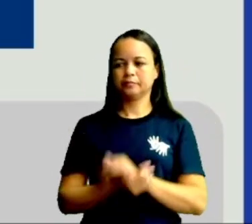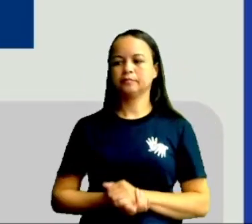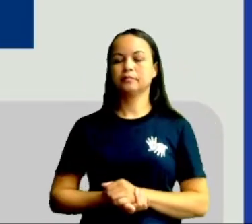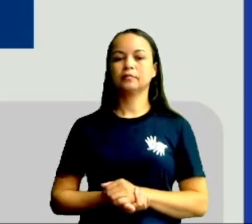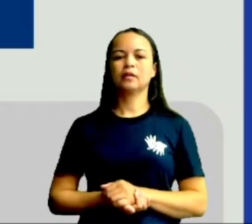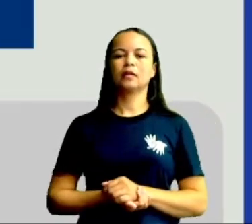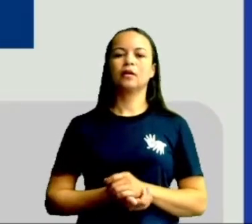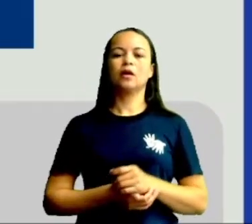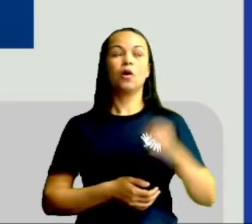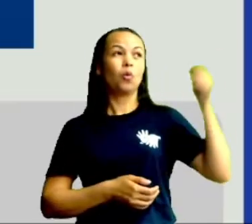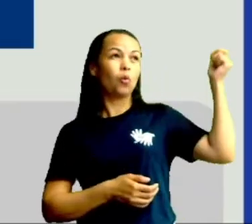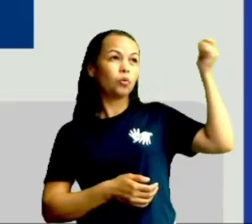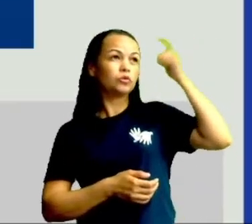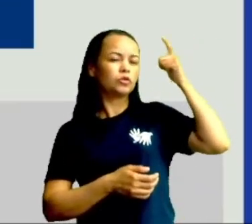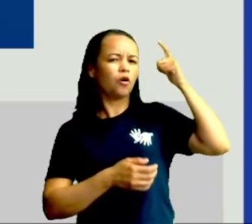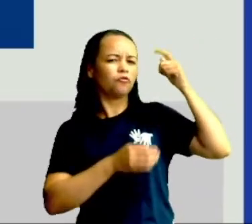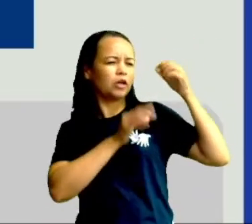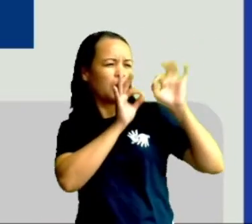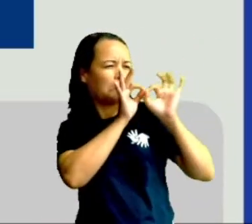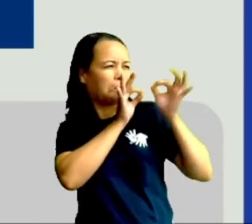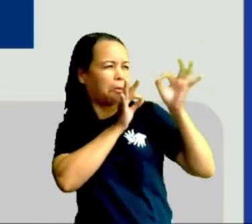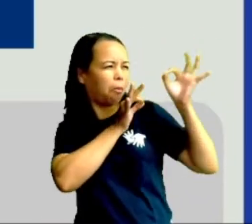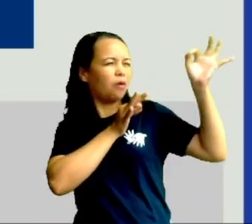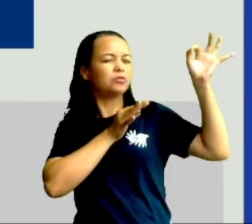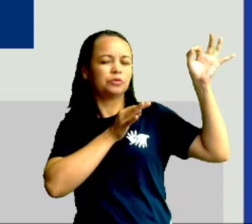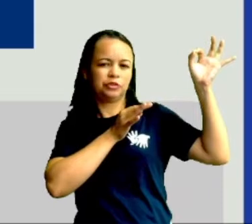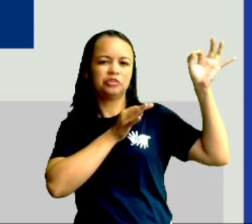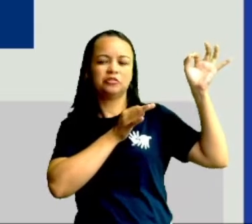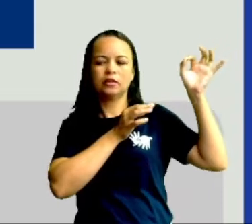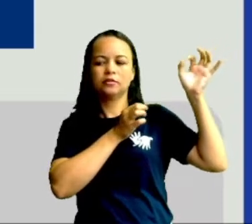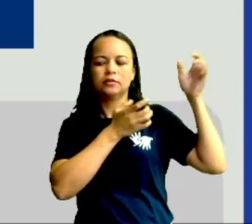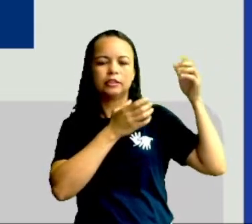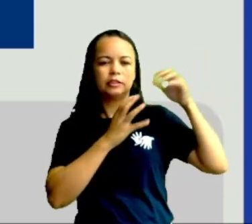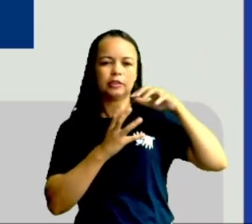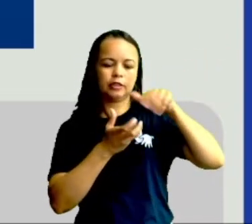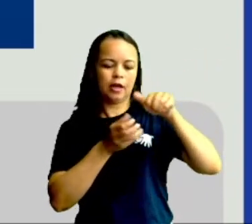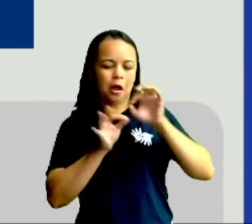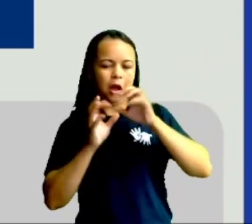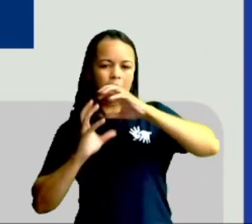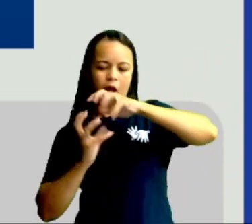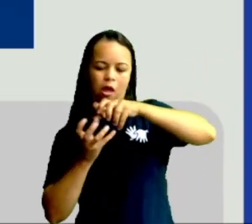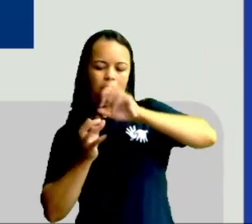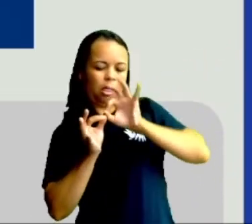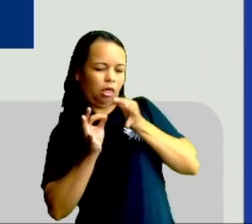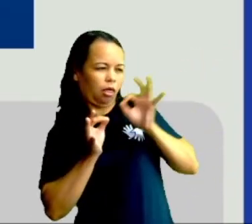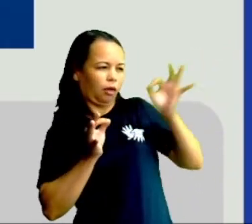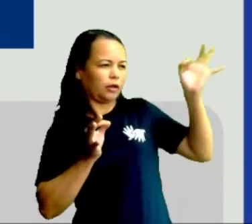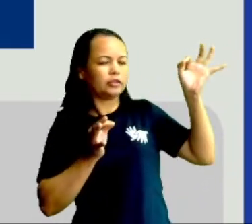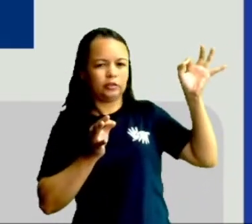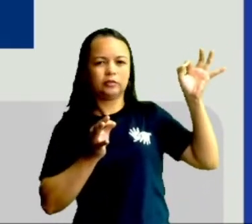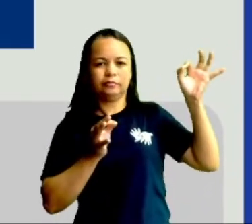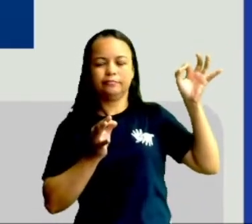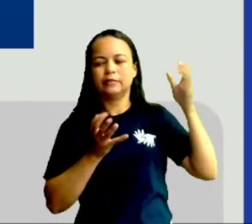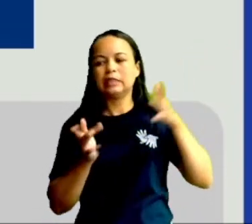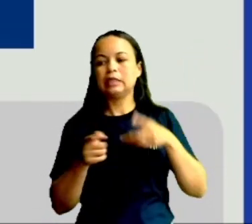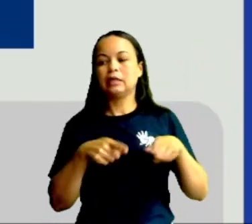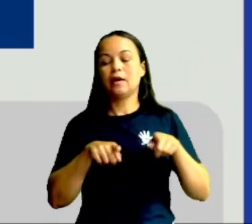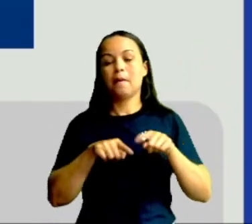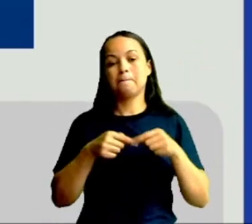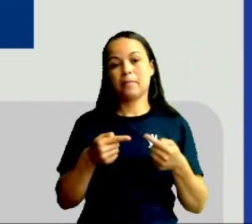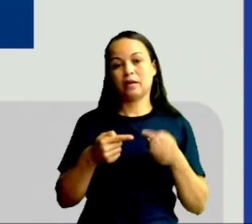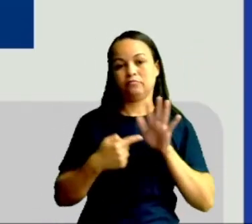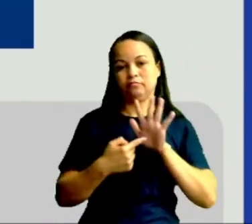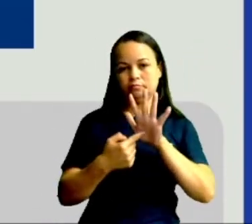O Sol fica muito distante da Terra e é muito maior do que o nosso planeta também. Mas